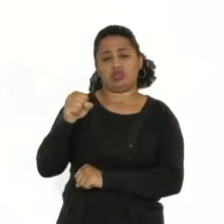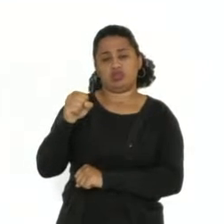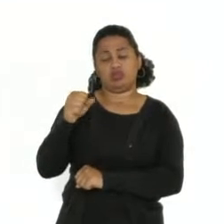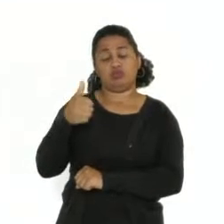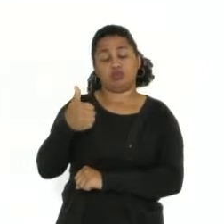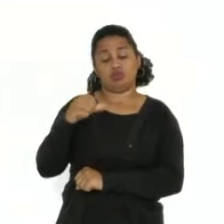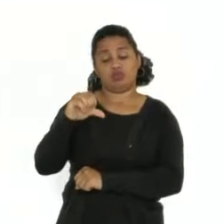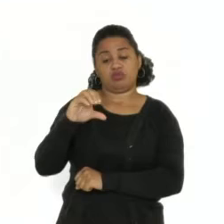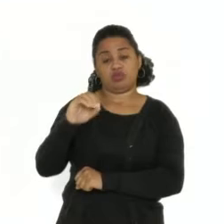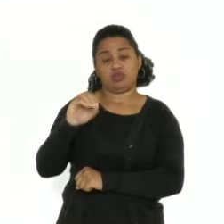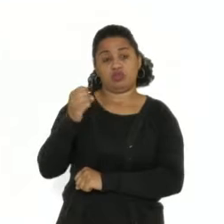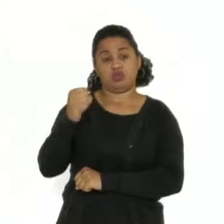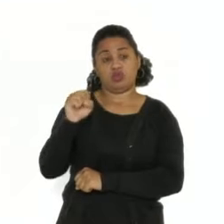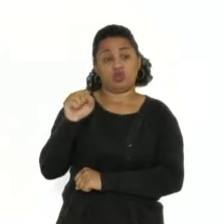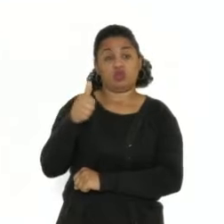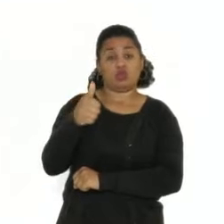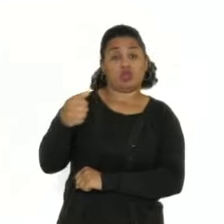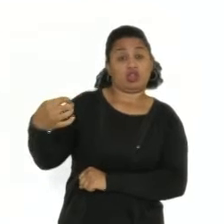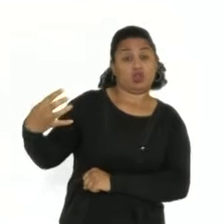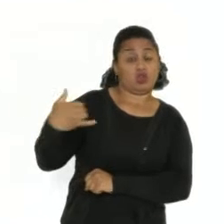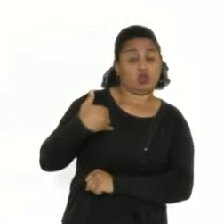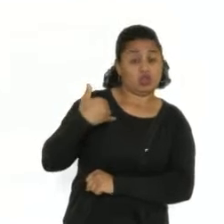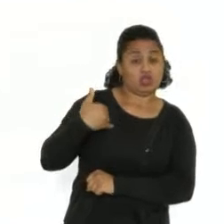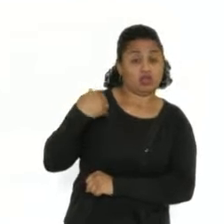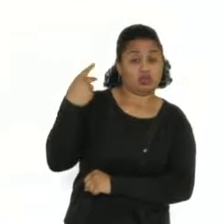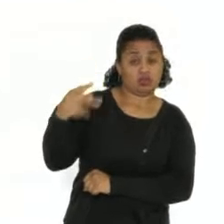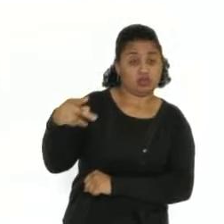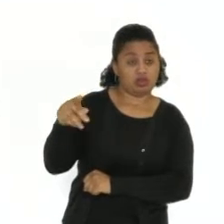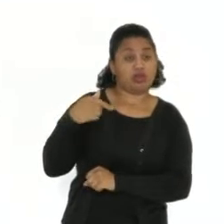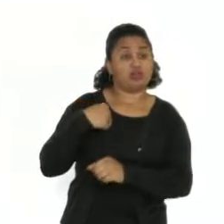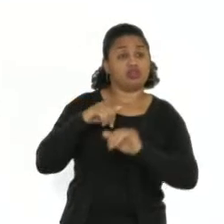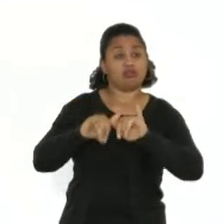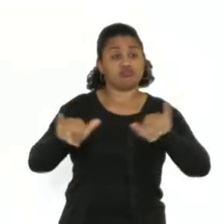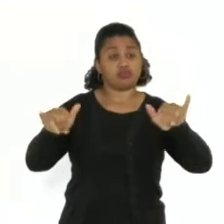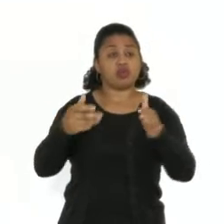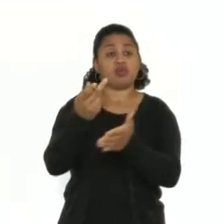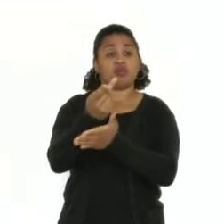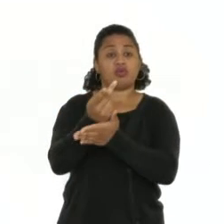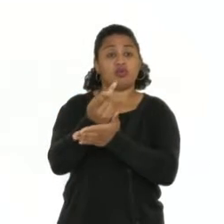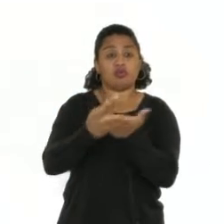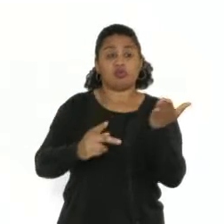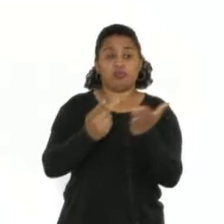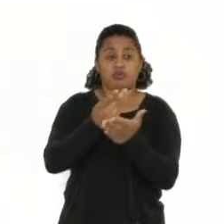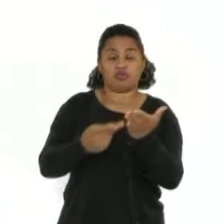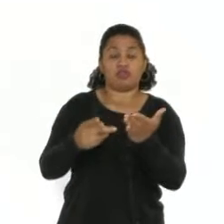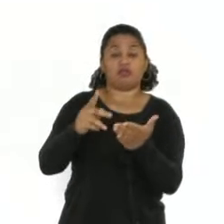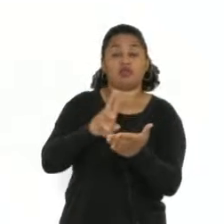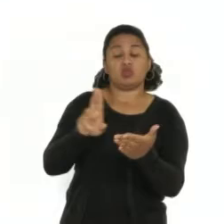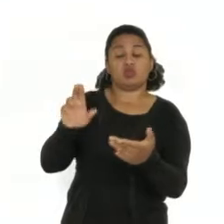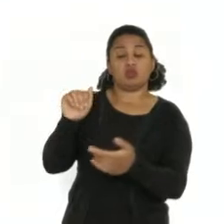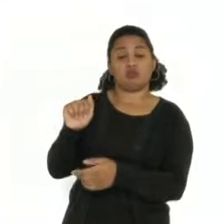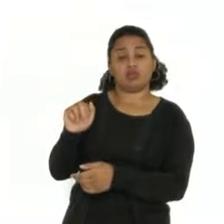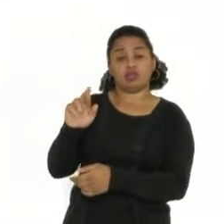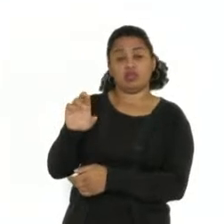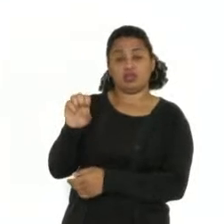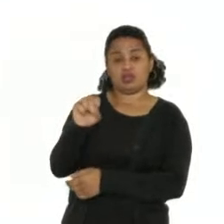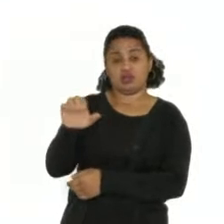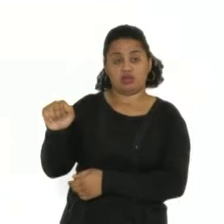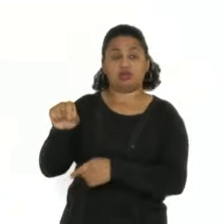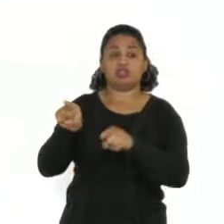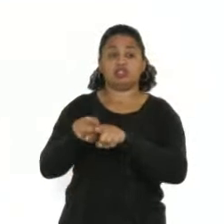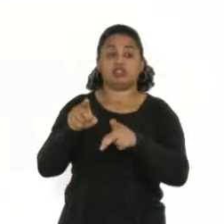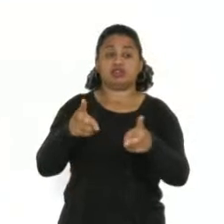auge dos seus 14 anos, já publicando o poema A Rosa. Também eu noto que em